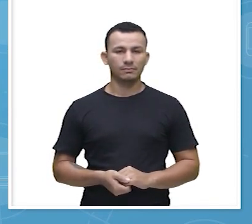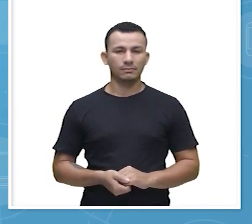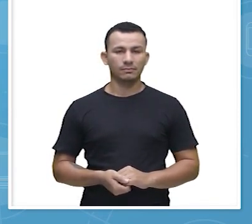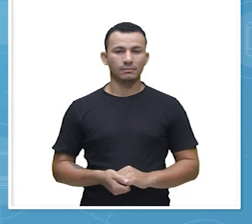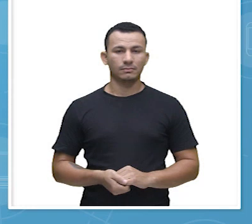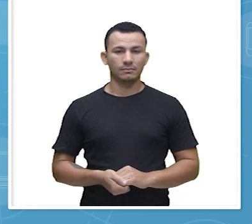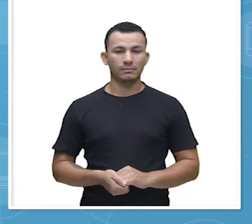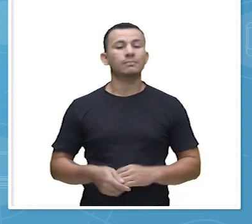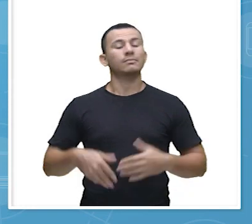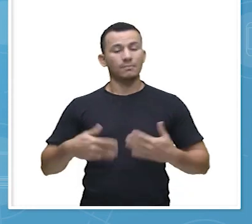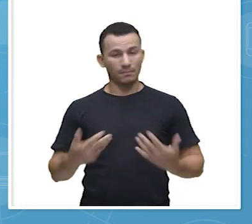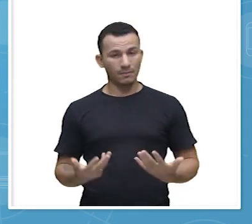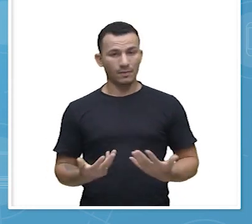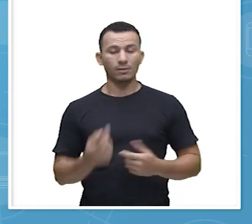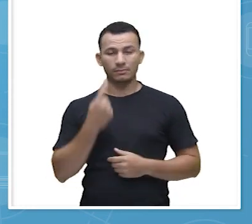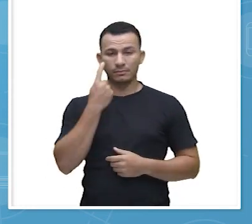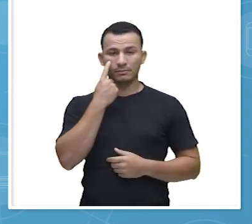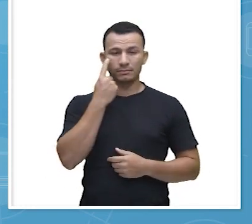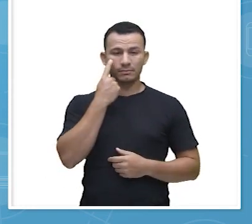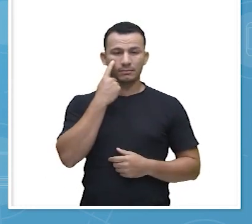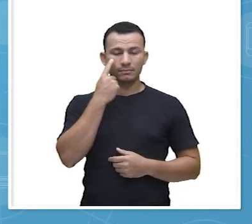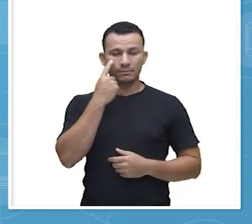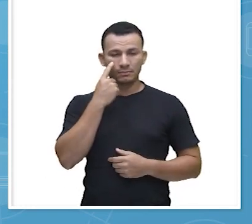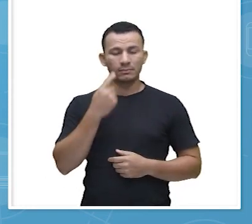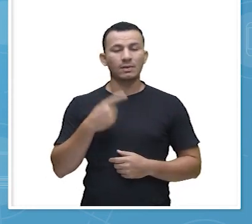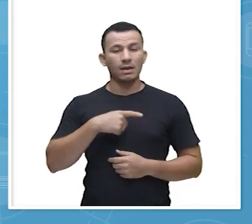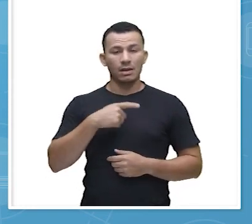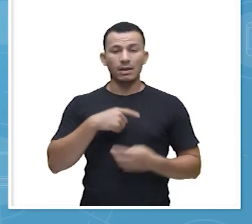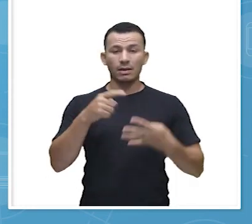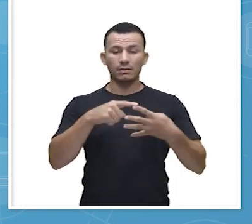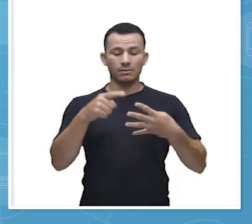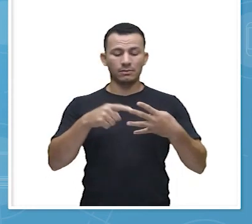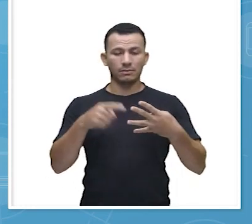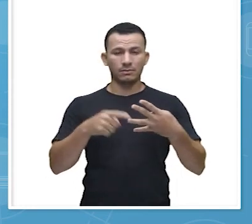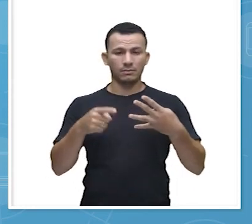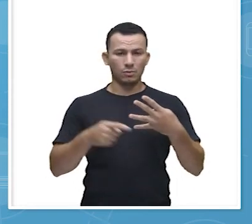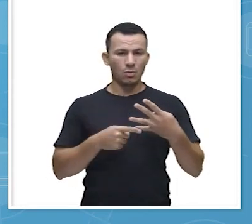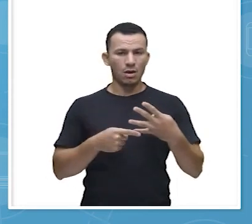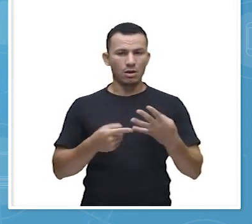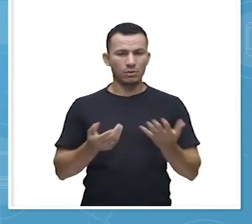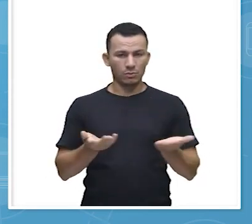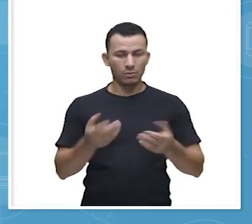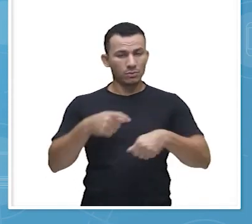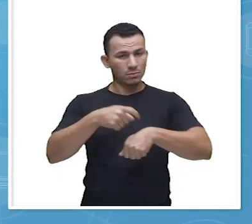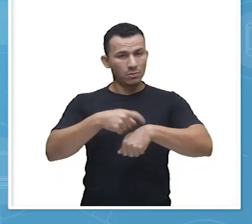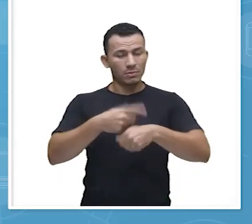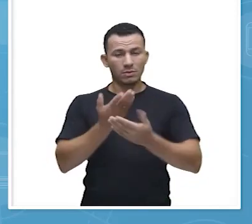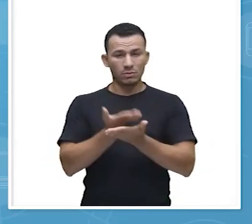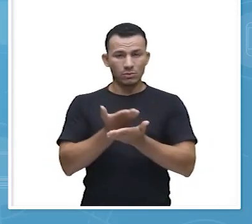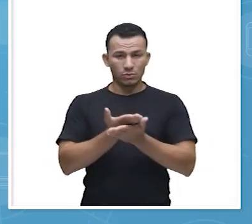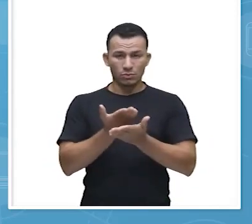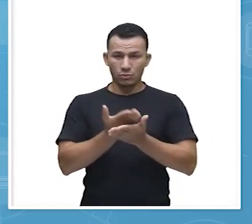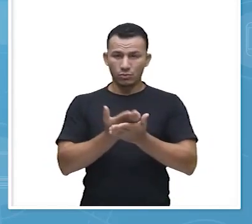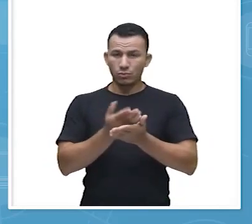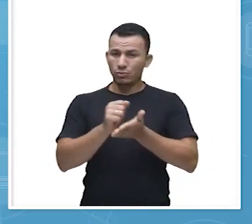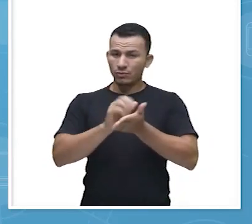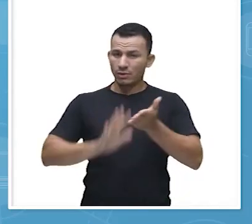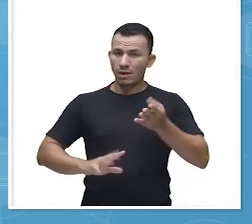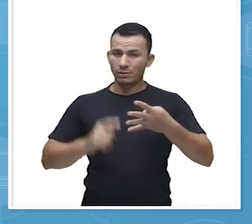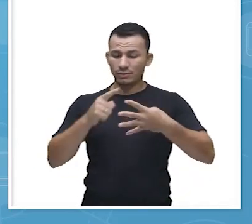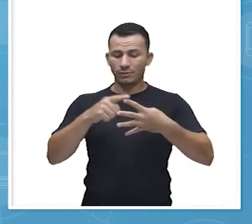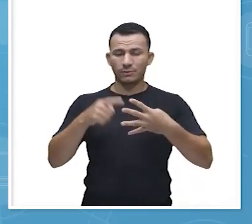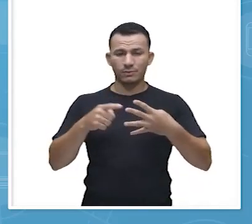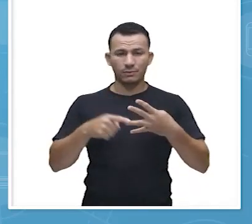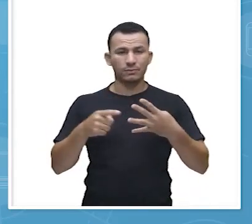Então funciona assim. Olha só, a gente vai ter quatro questões durante esta aula e a gente vai fazer o quê? Vamos assistir,